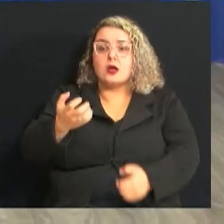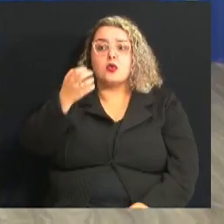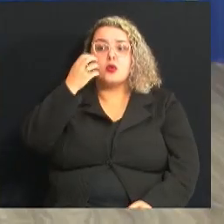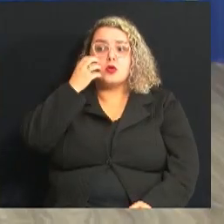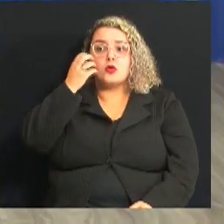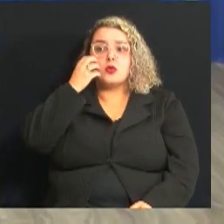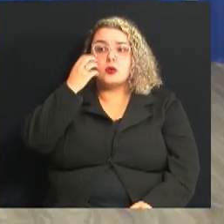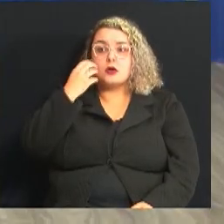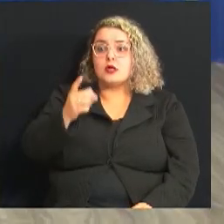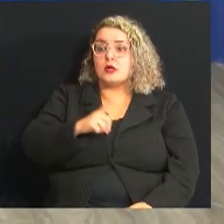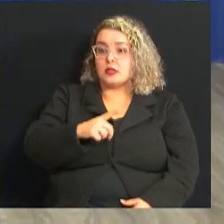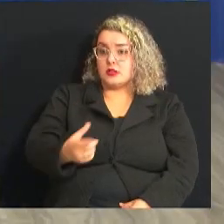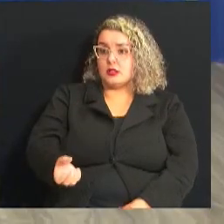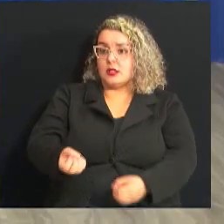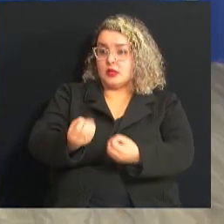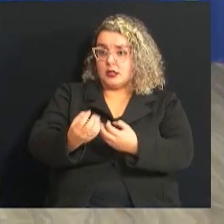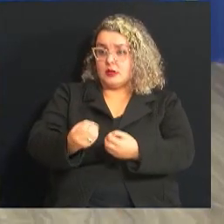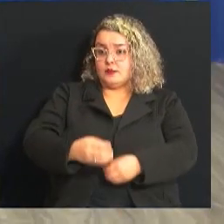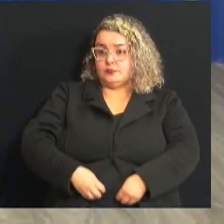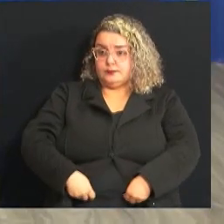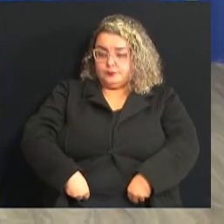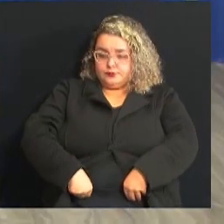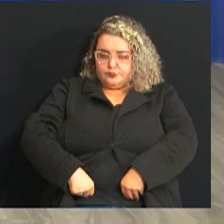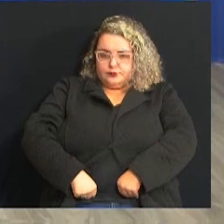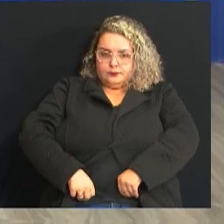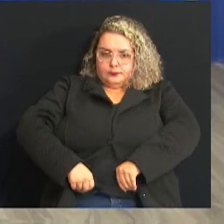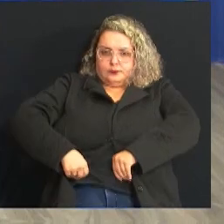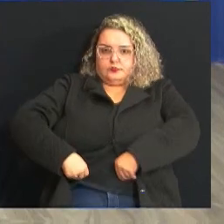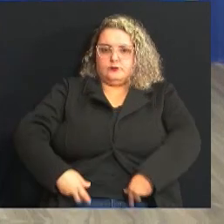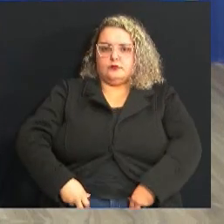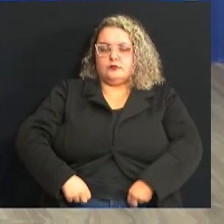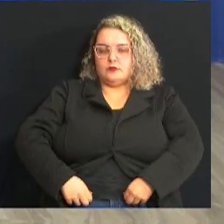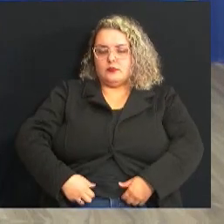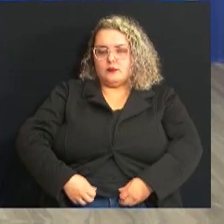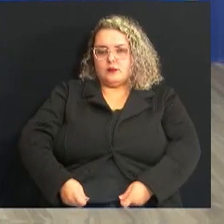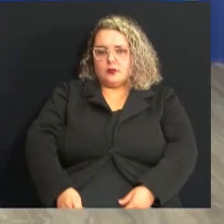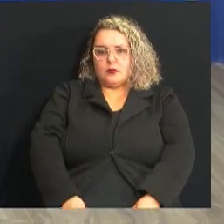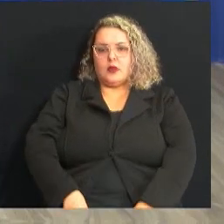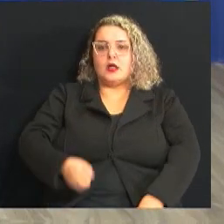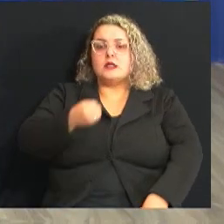tem as informações. André, seja bem-vindo e boa tarde.